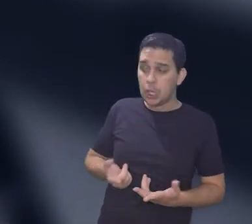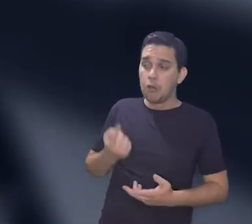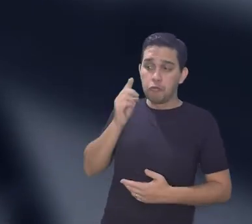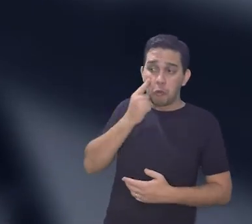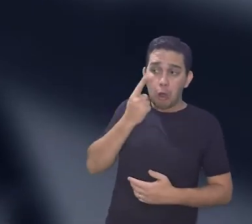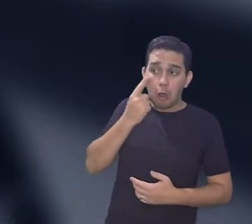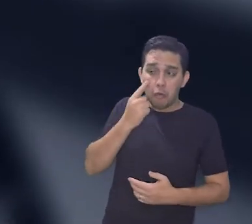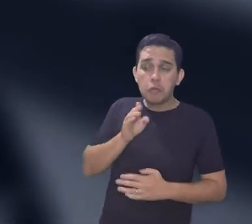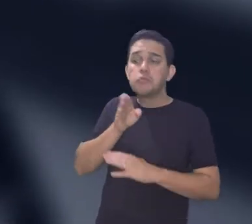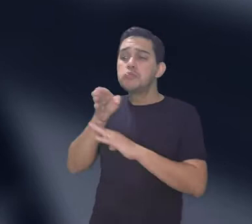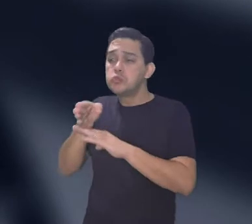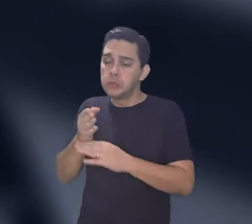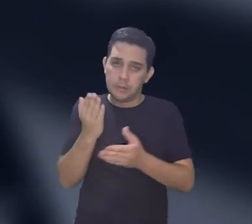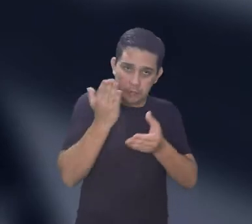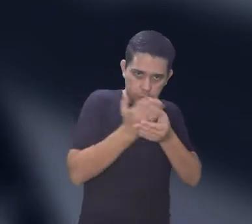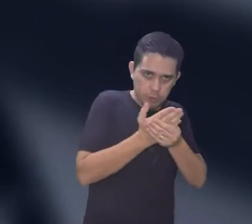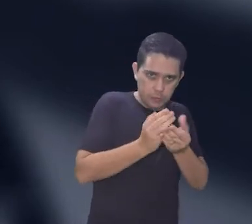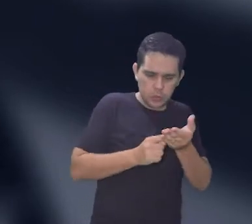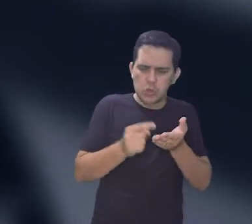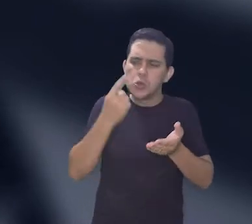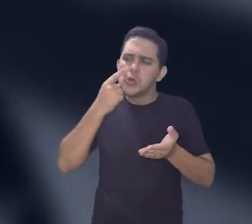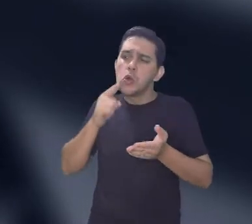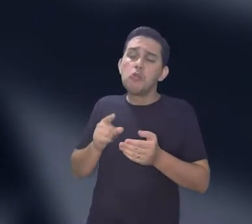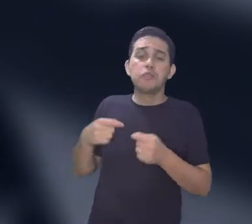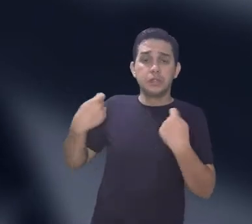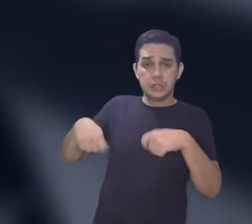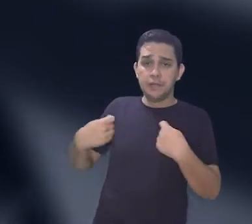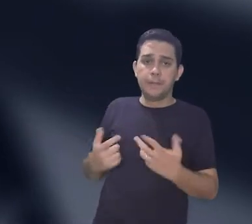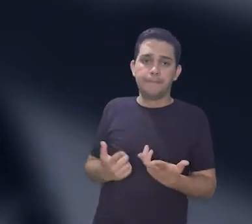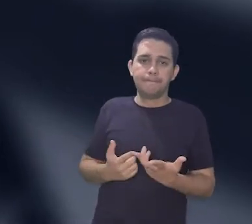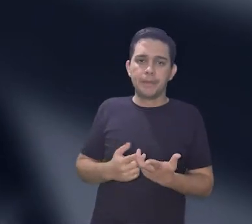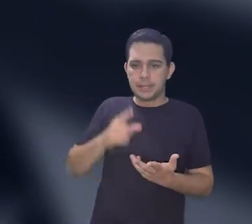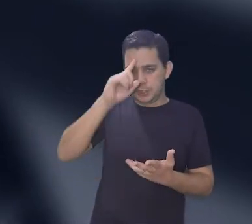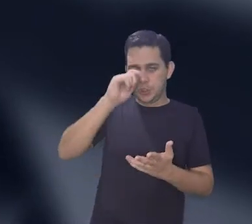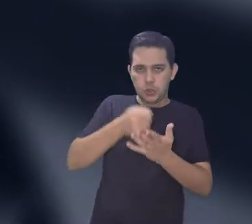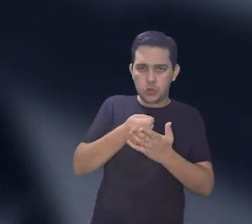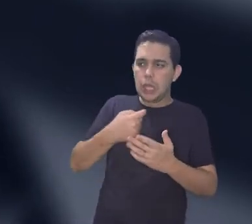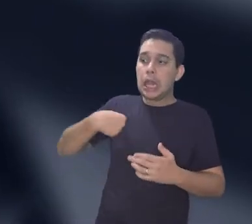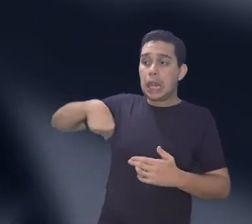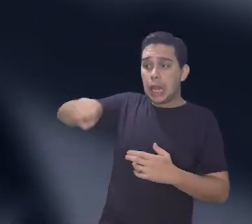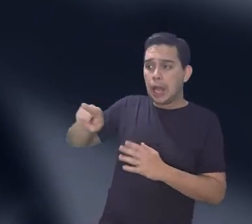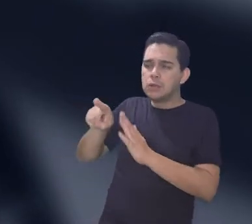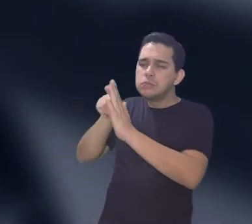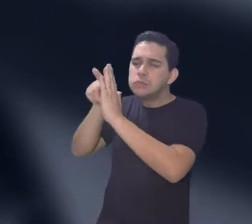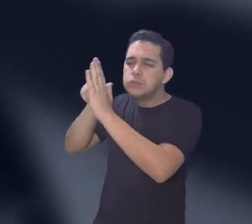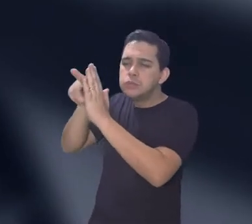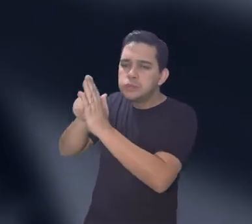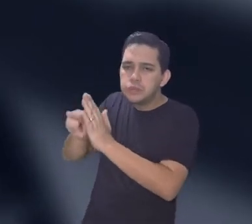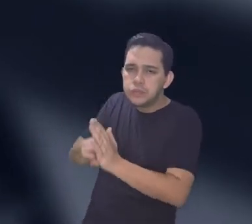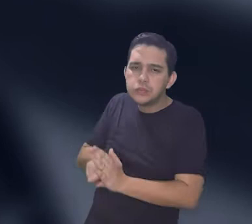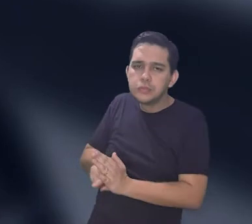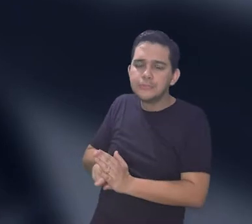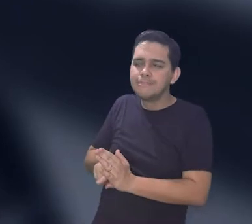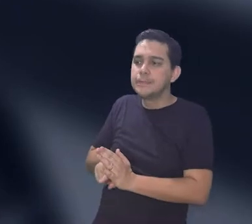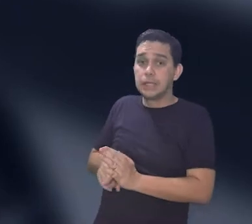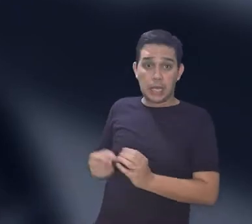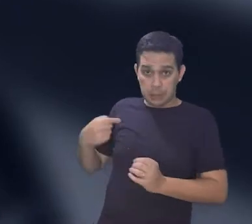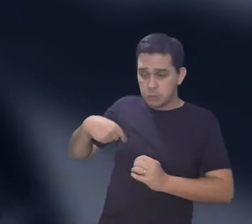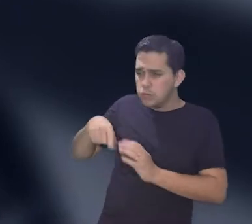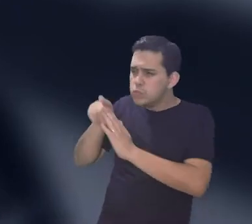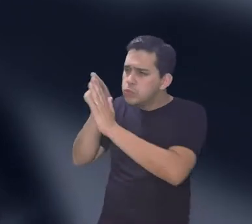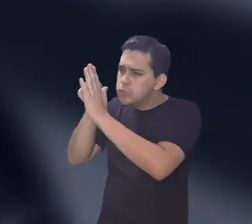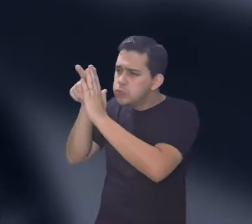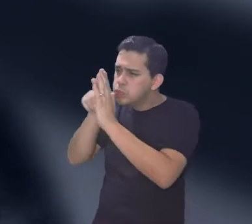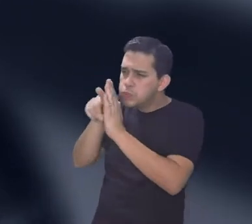contento. E aí foi determinada uma inspeção no local e essa inspeção detectou de forma muito clara, sem